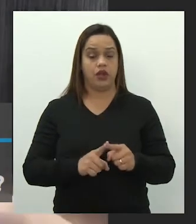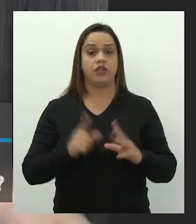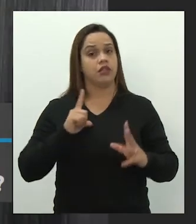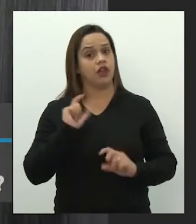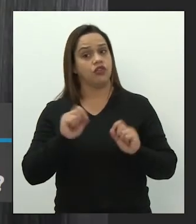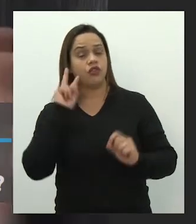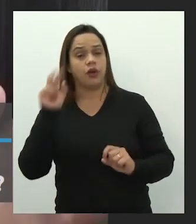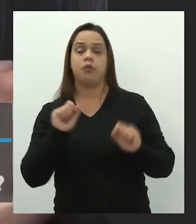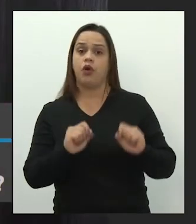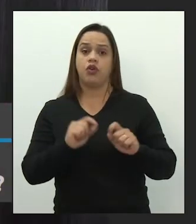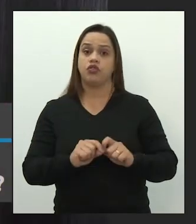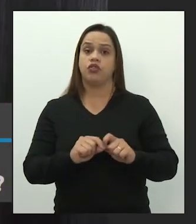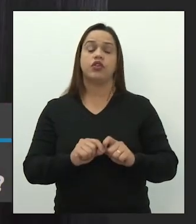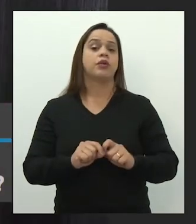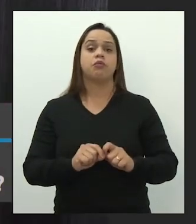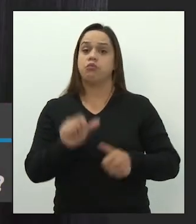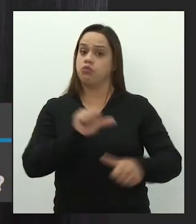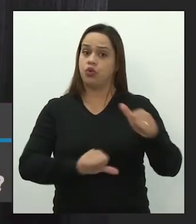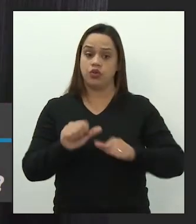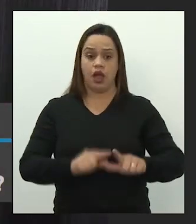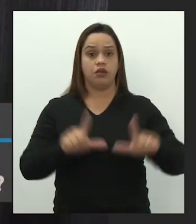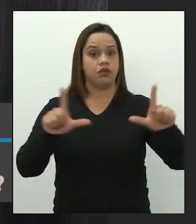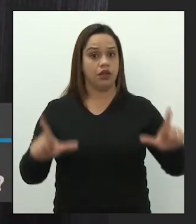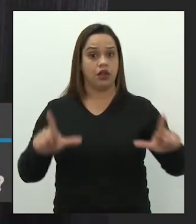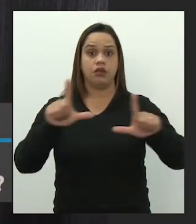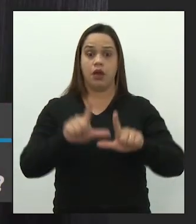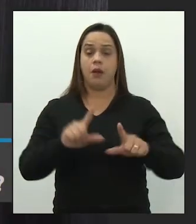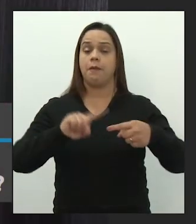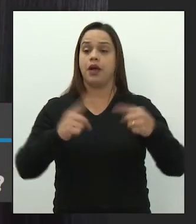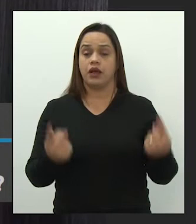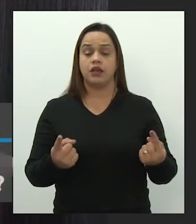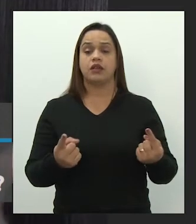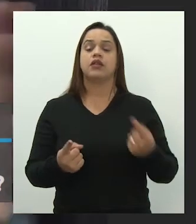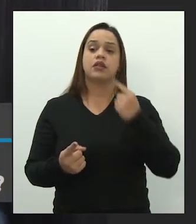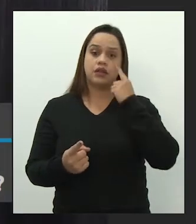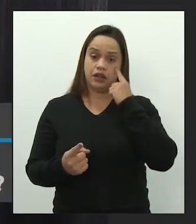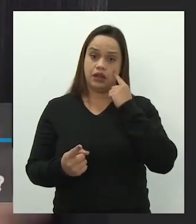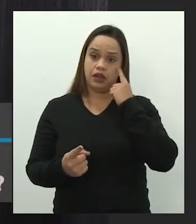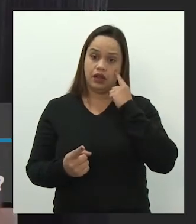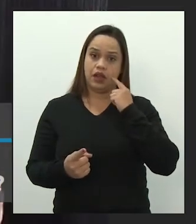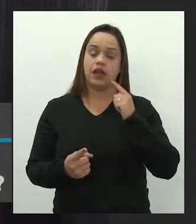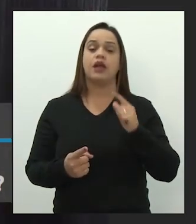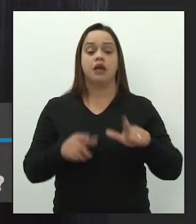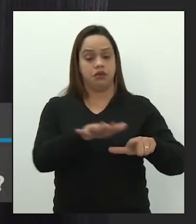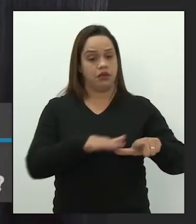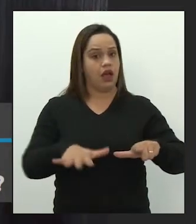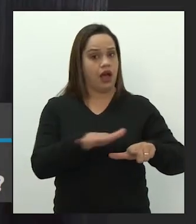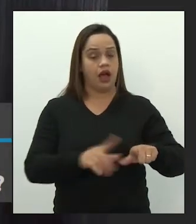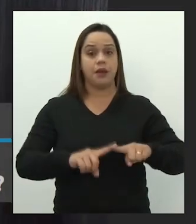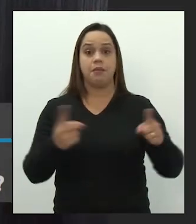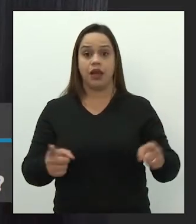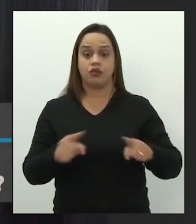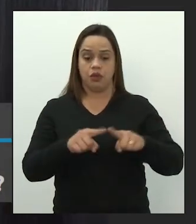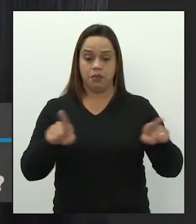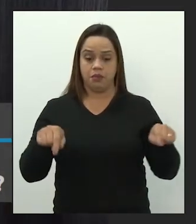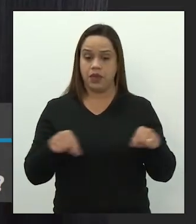Podemos moldá-los, aumentando a área e mantendo sua mesma medida. Ou aumentando ela, mexendo na área, mas o perímetro ele